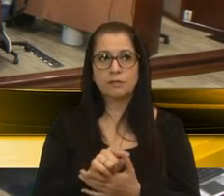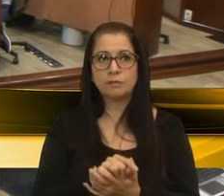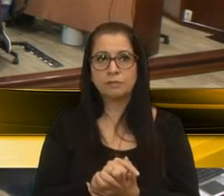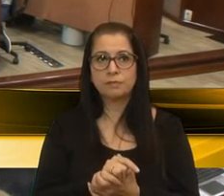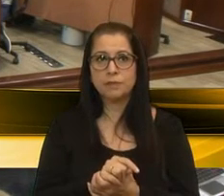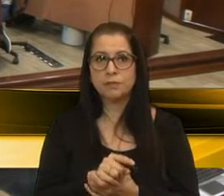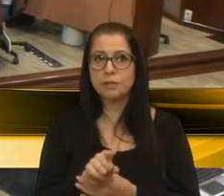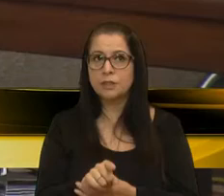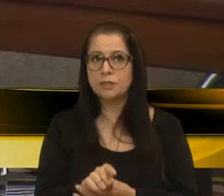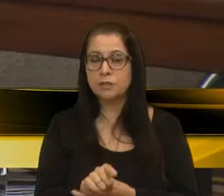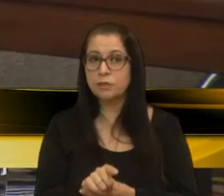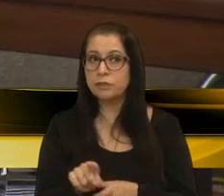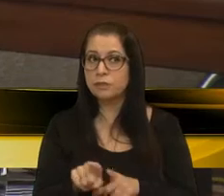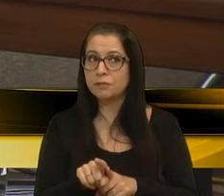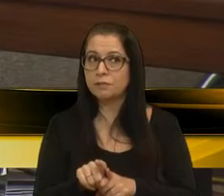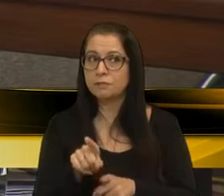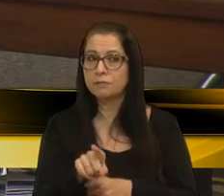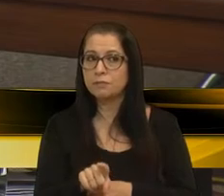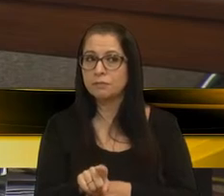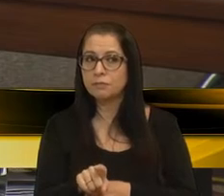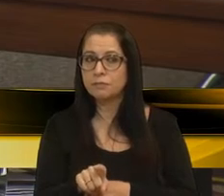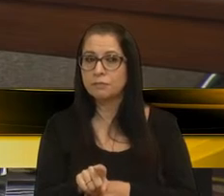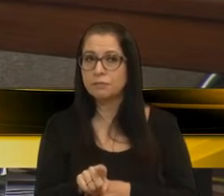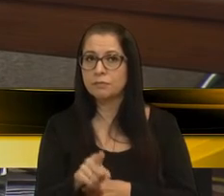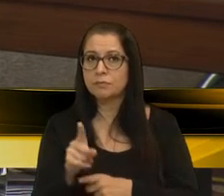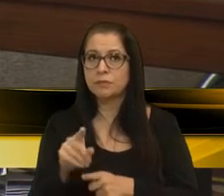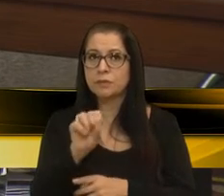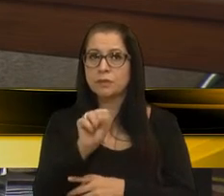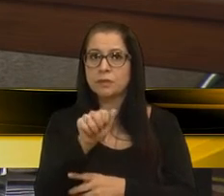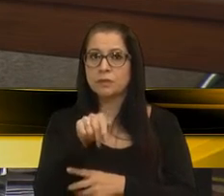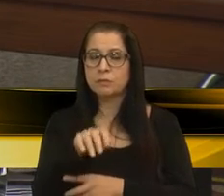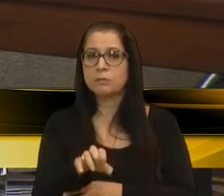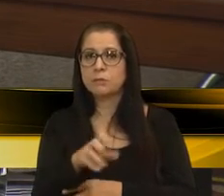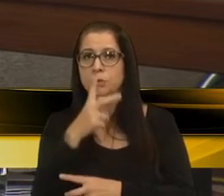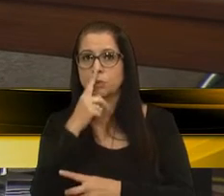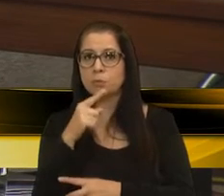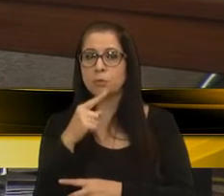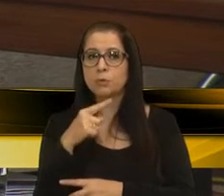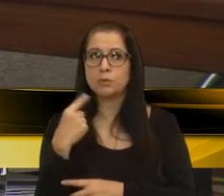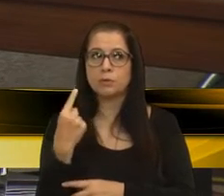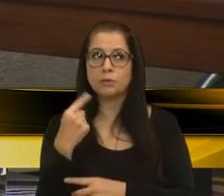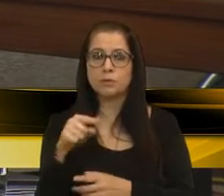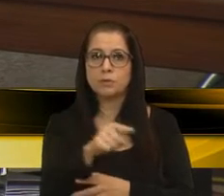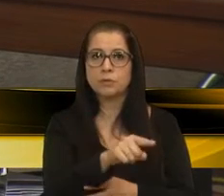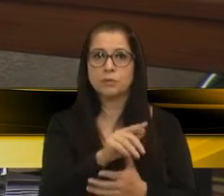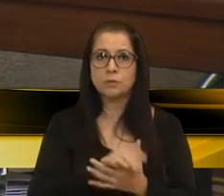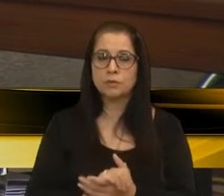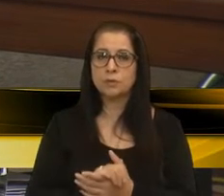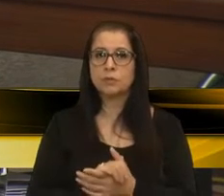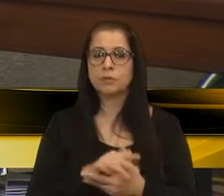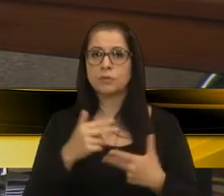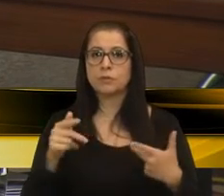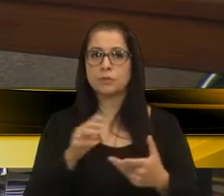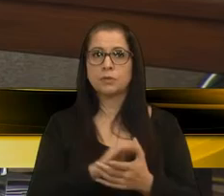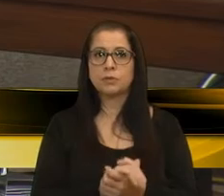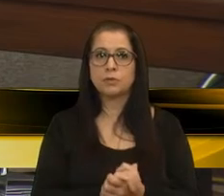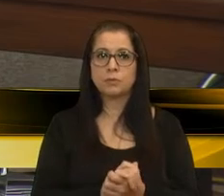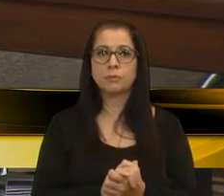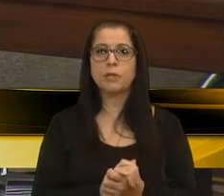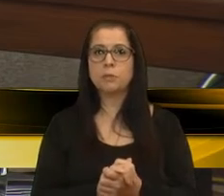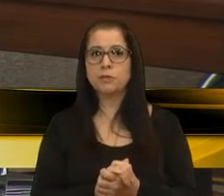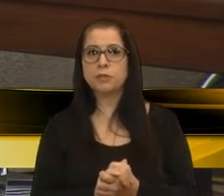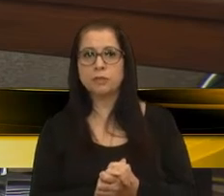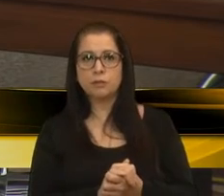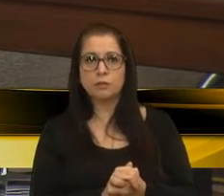o prefeito Mansueto para manter o SAMAI como autônomo, porque havia uma força muito grande para